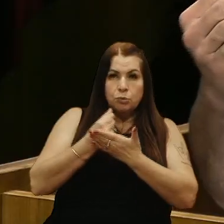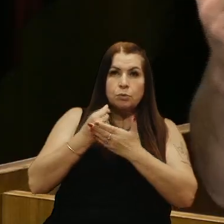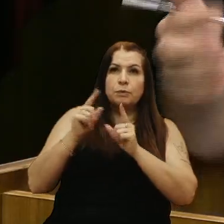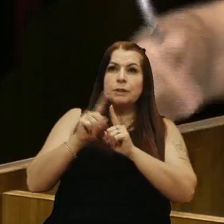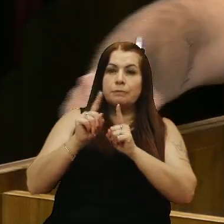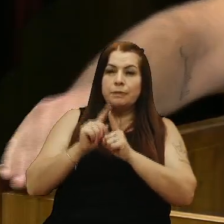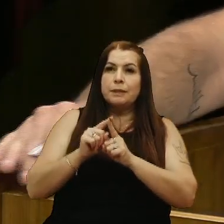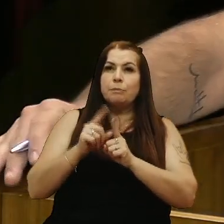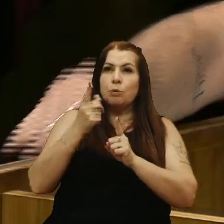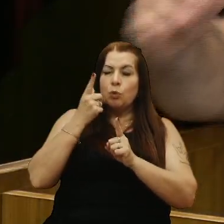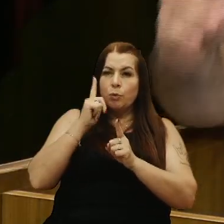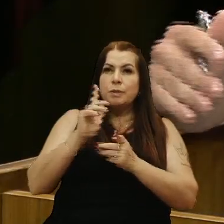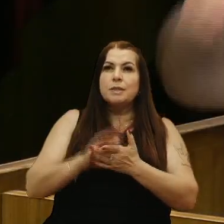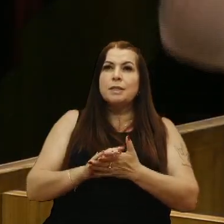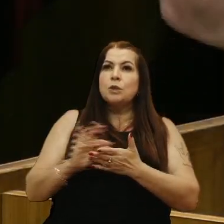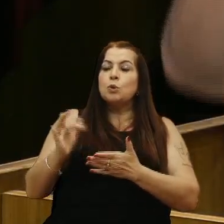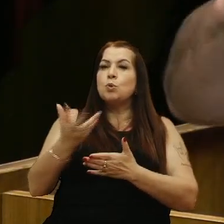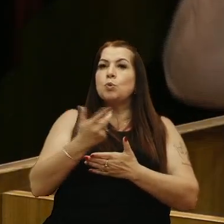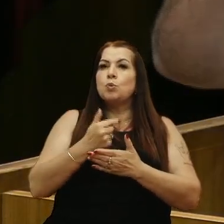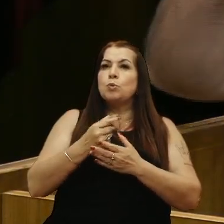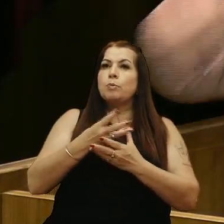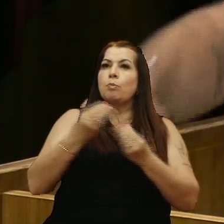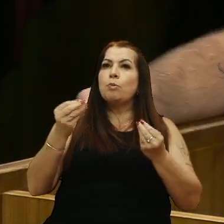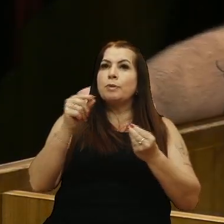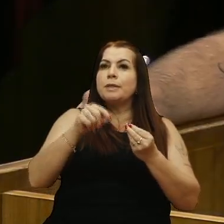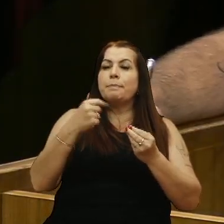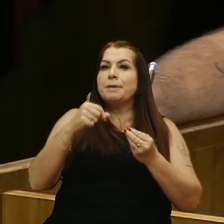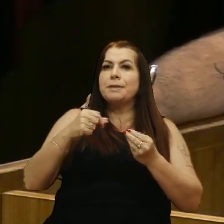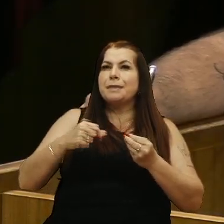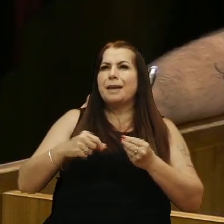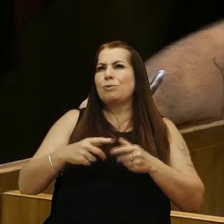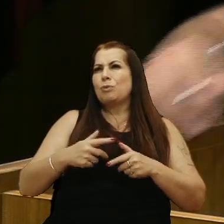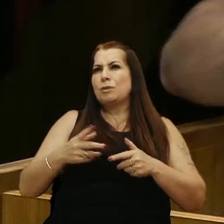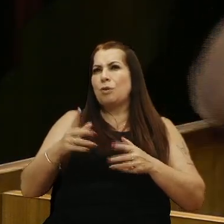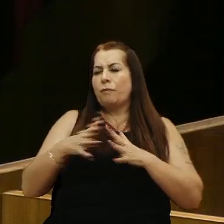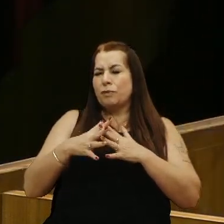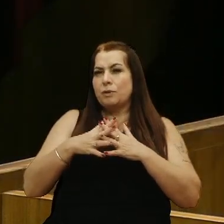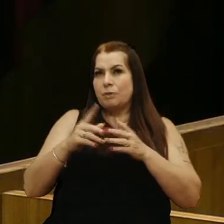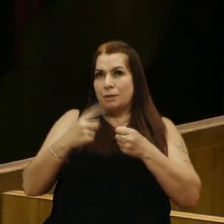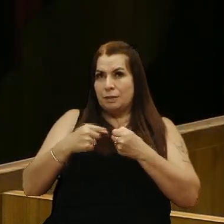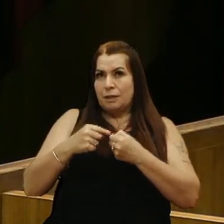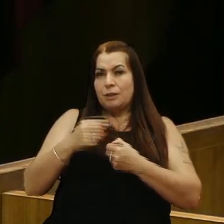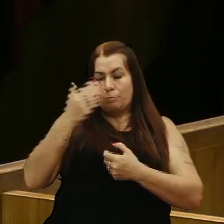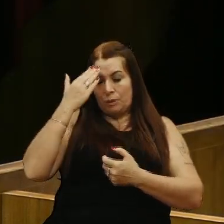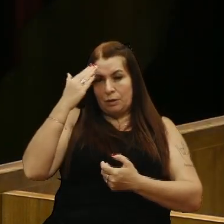assim eu conseguir todo esse montante sem precisar desse desgaste aqui da nossa cidade. Obrigado. Obrigado, vereador. Encerrada a